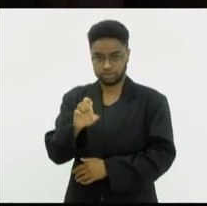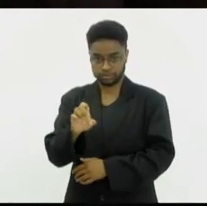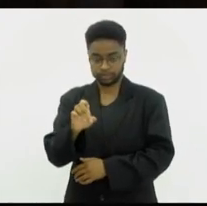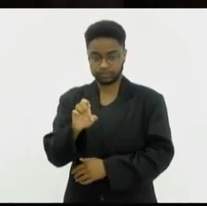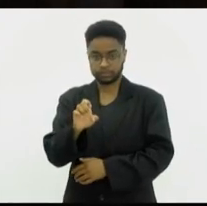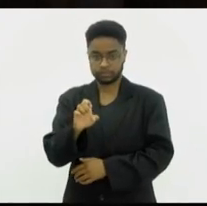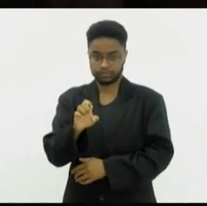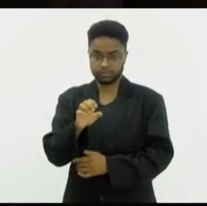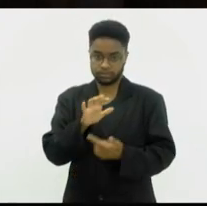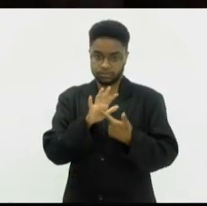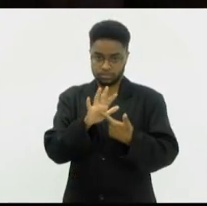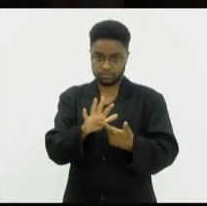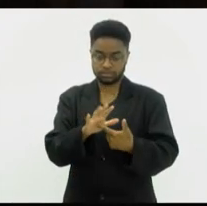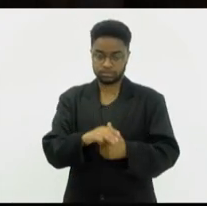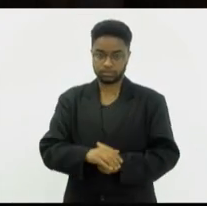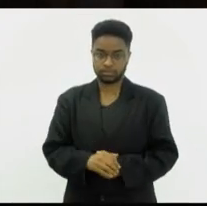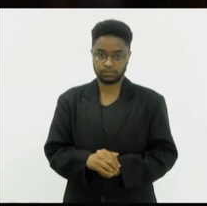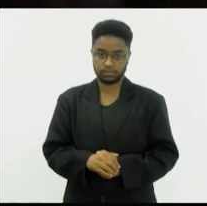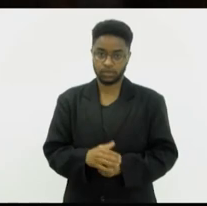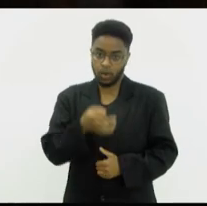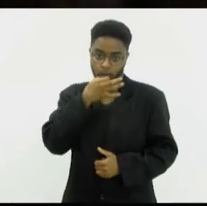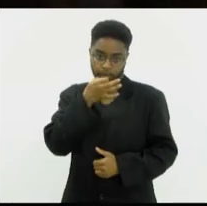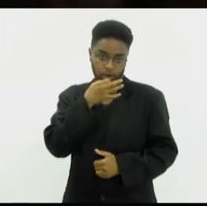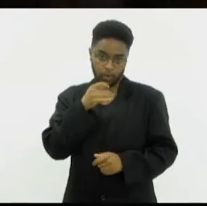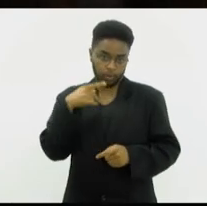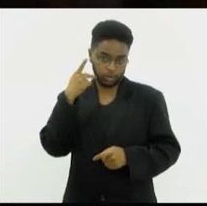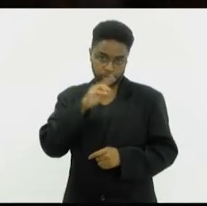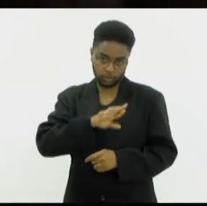reproduzindo IBGE. Não é opinião política, não.